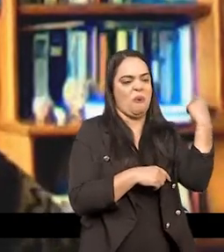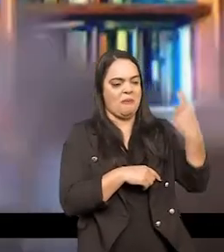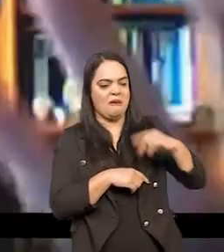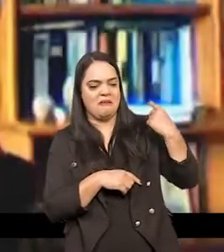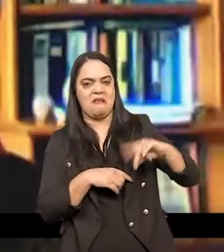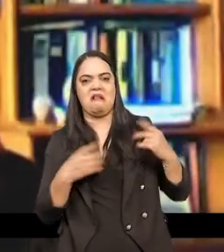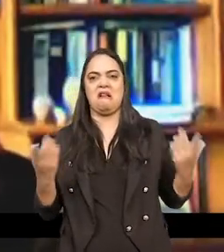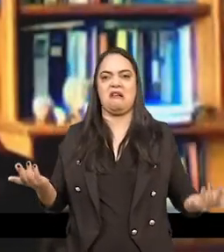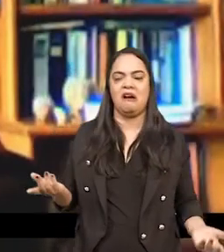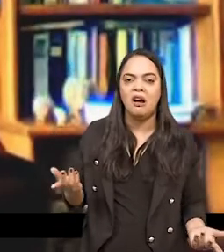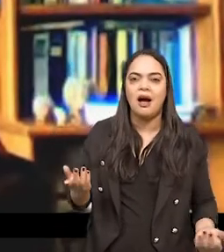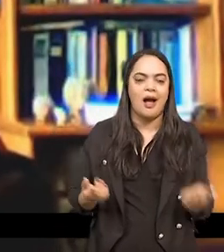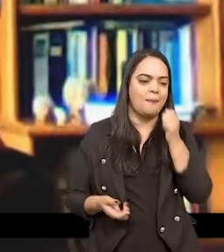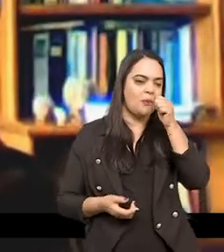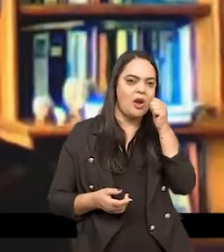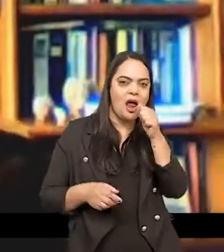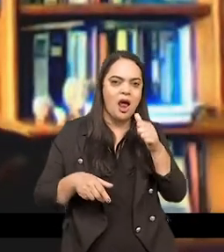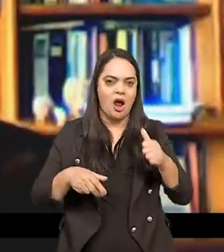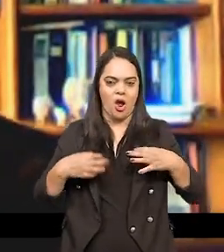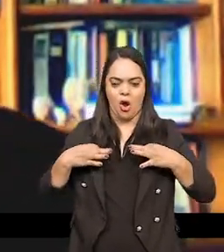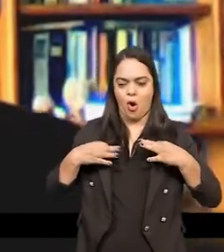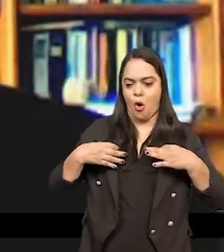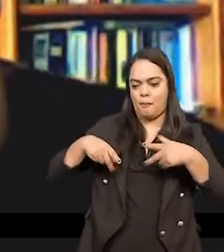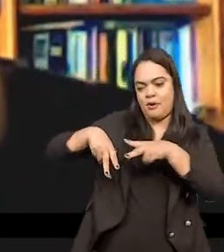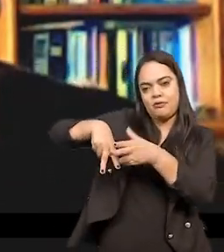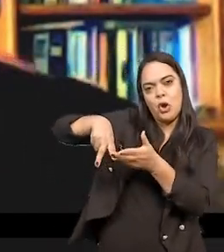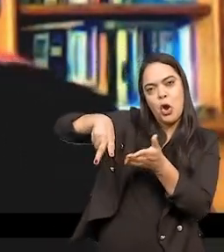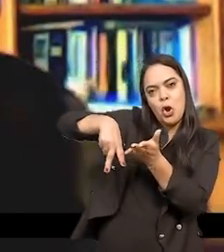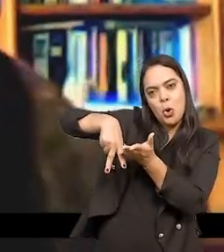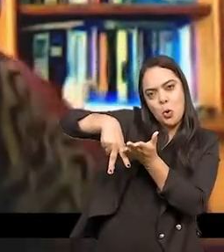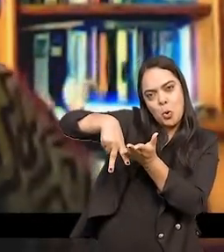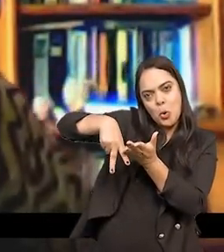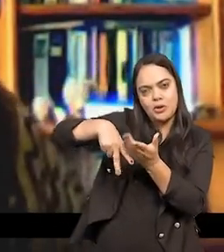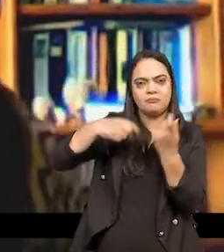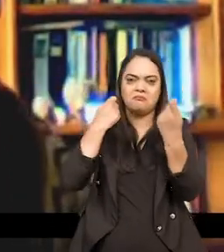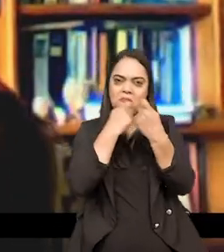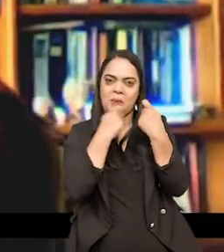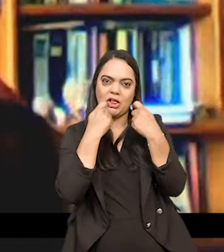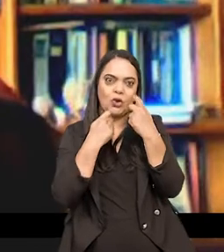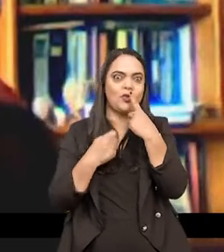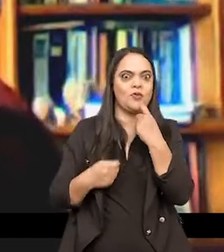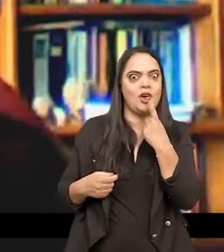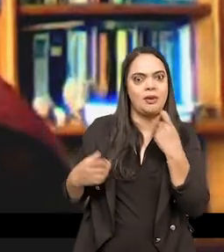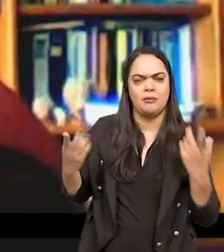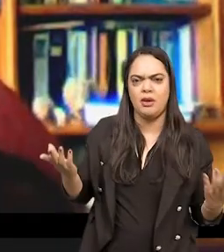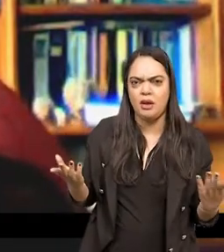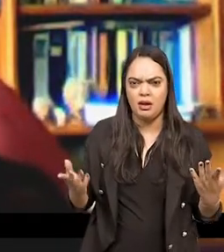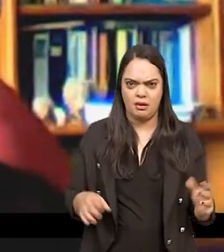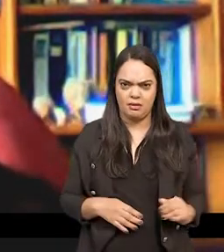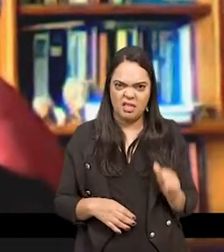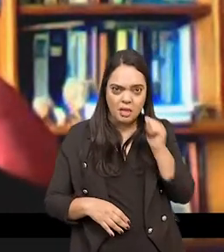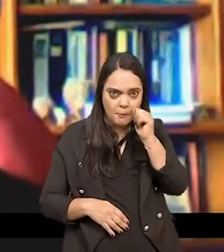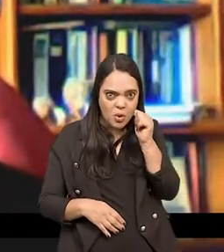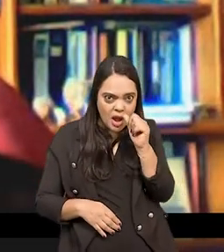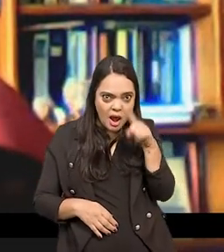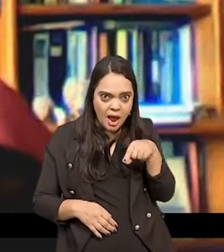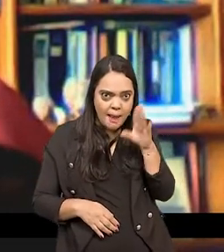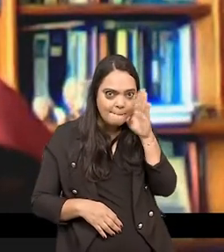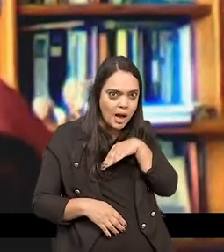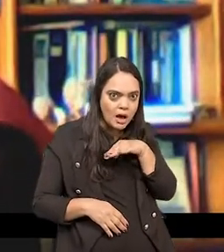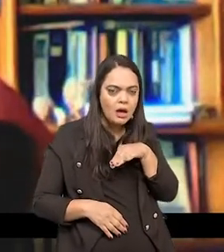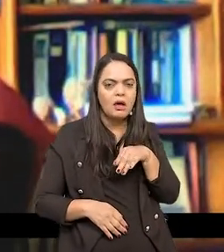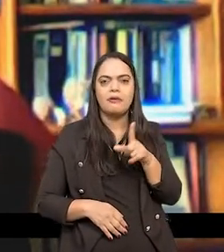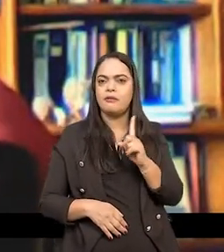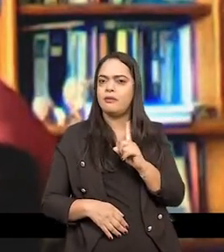ela estava de batom vermelho. Então, essas mulheres são más? Não, elas não são más. Eu digo assim,